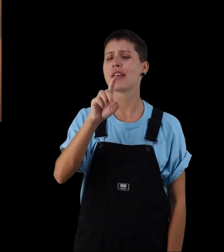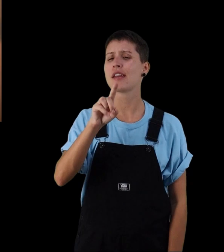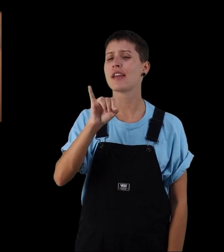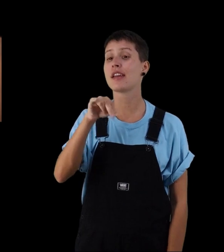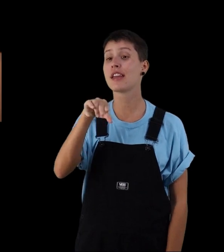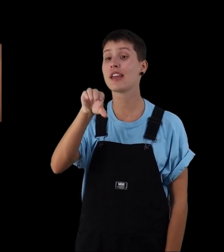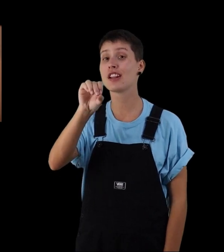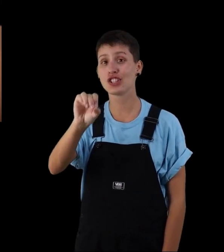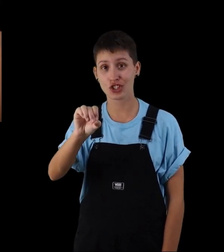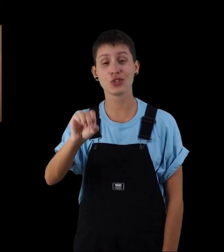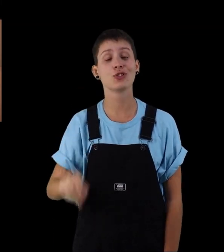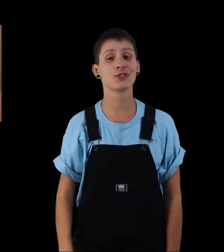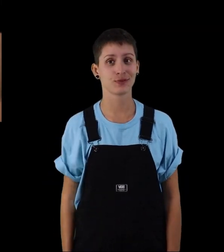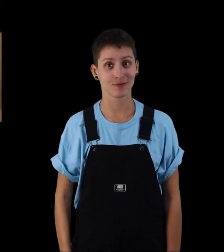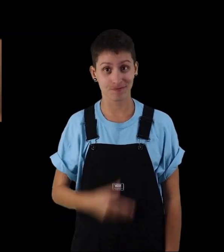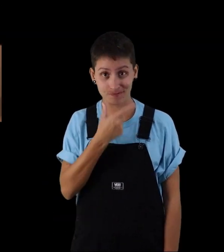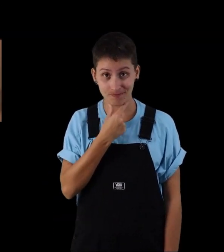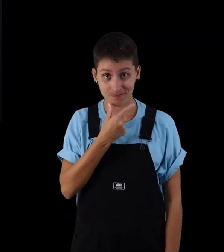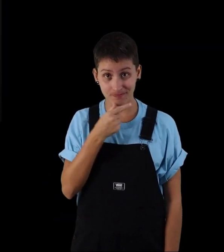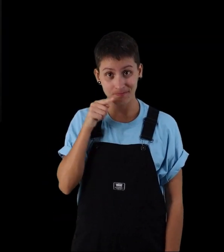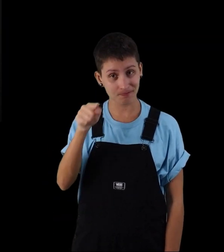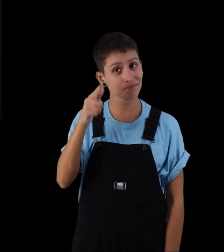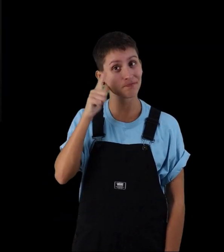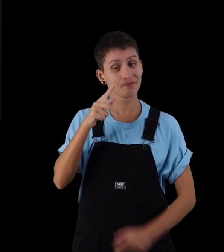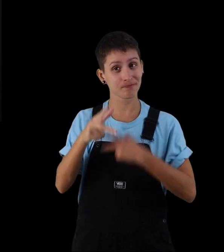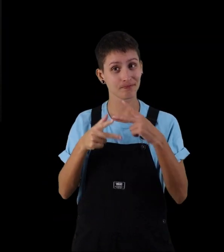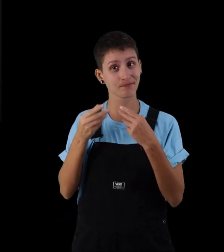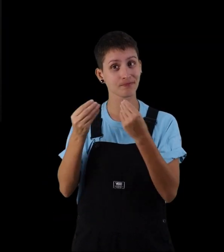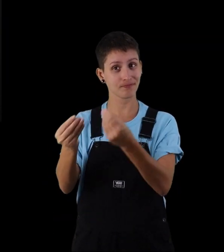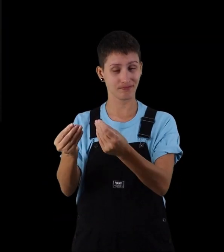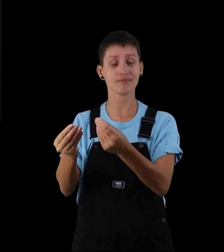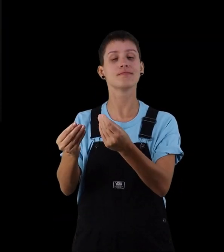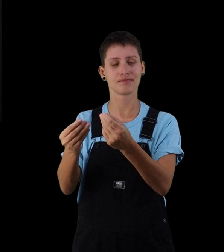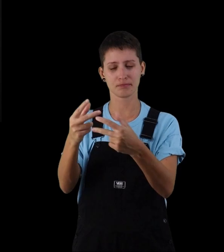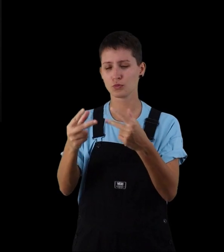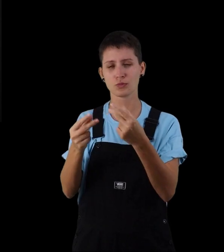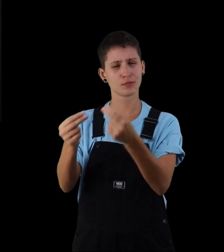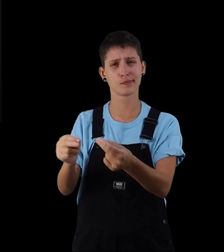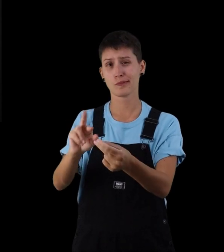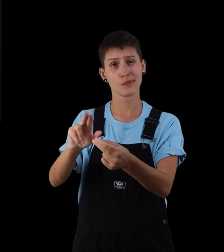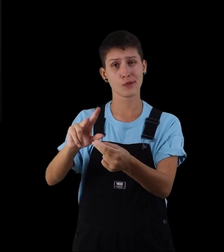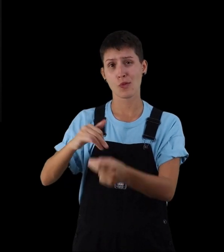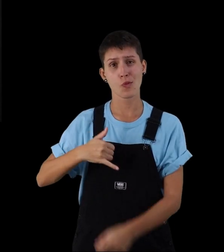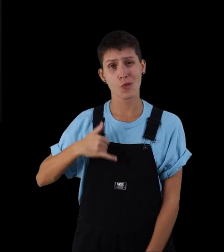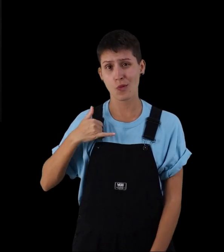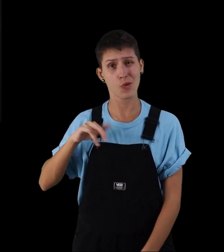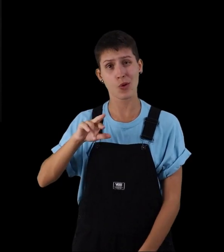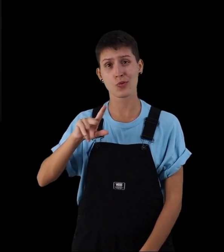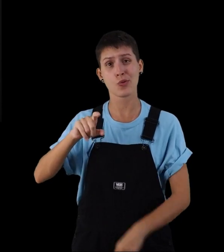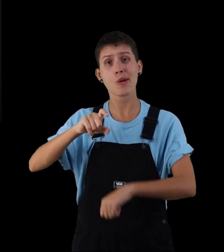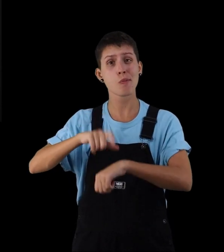menino, Edino! O menino Edino ganhou um presente do pai. Nem